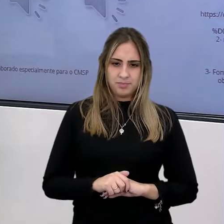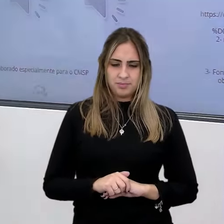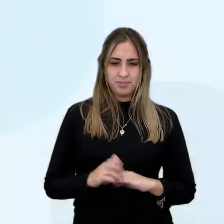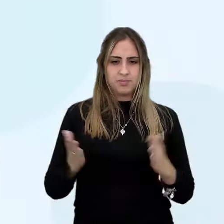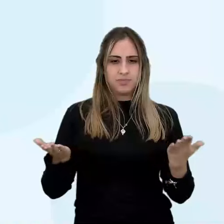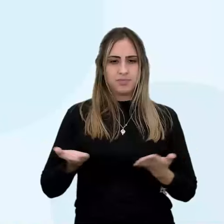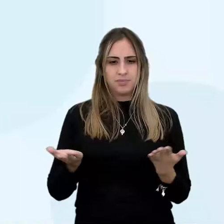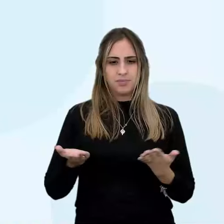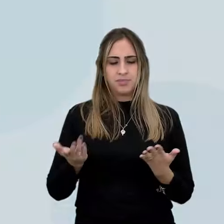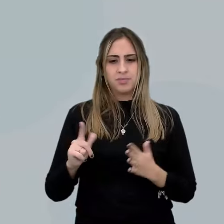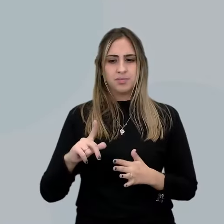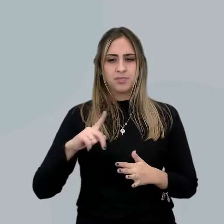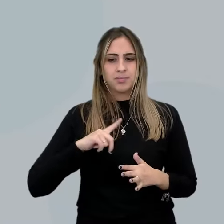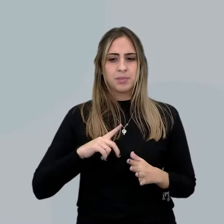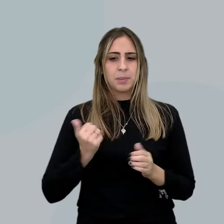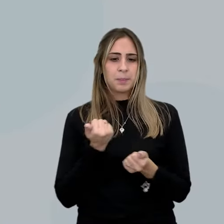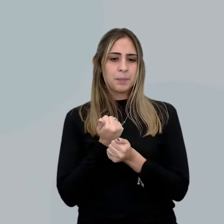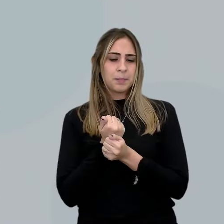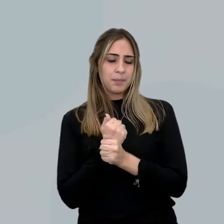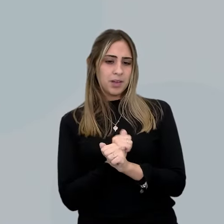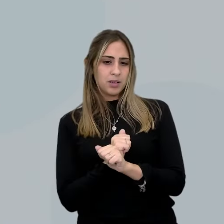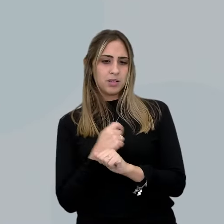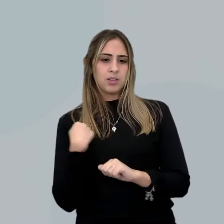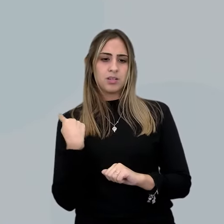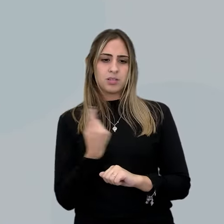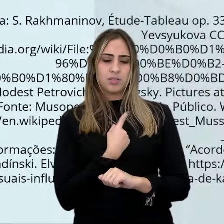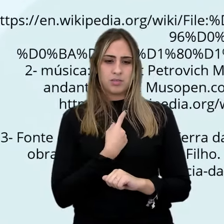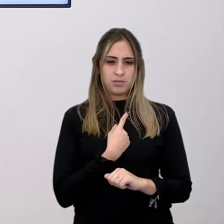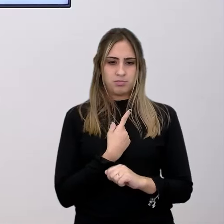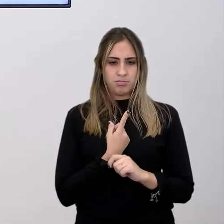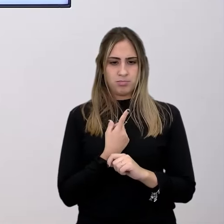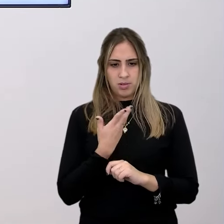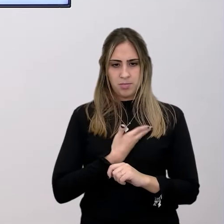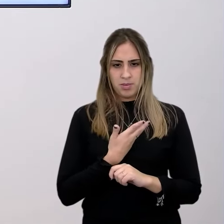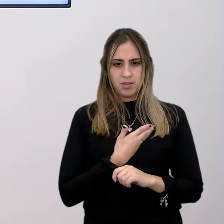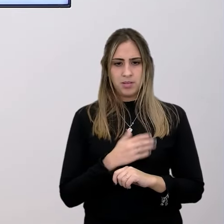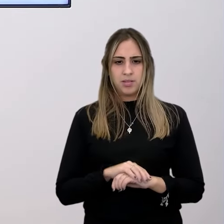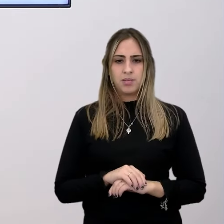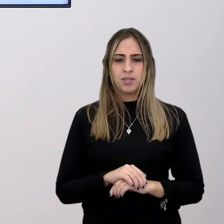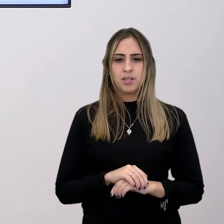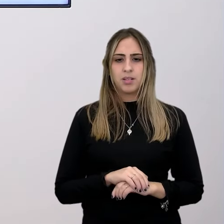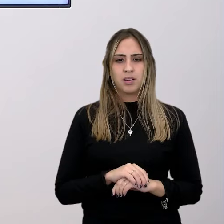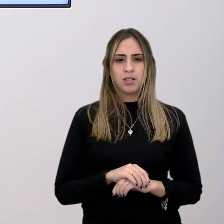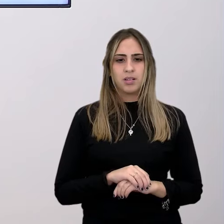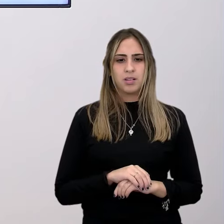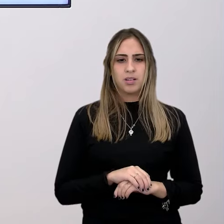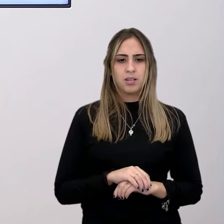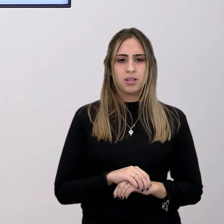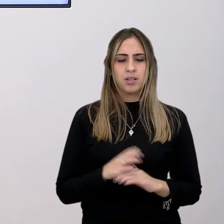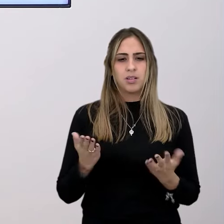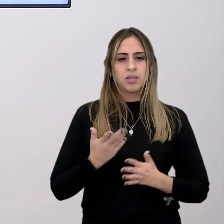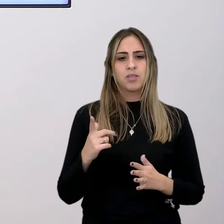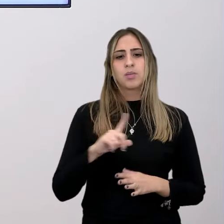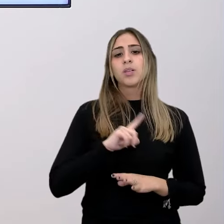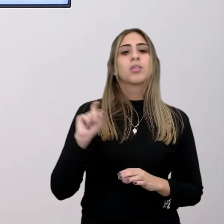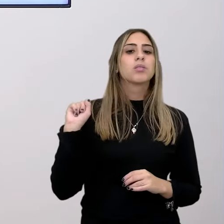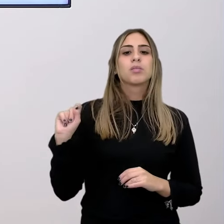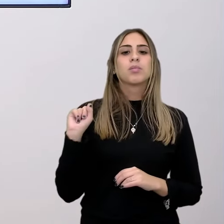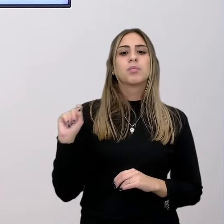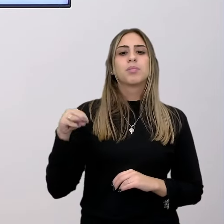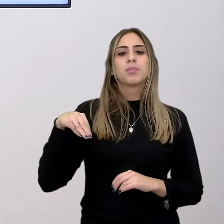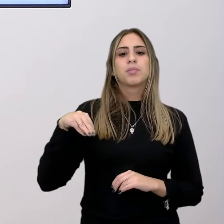agora vamos ter uma pausa aqui no nosso amigo rachmaninoff e nós vamos ter aqui o